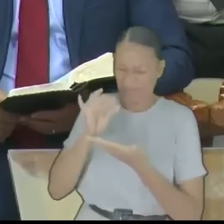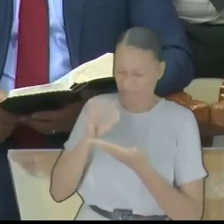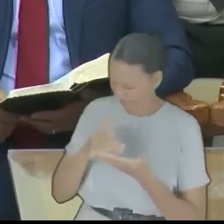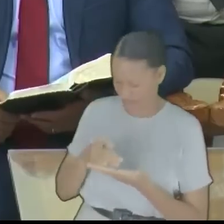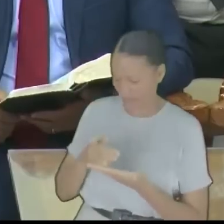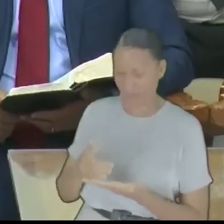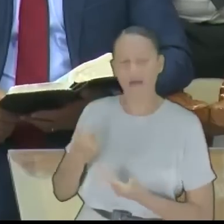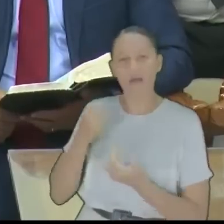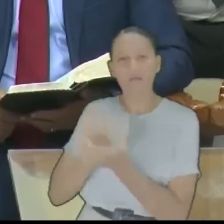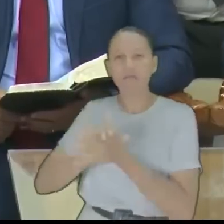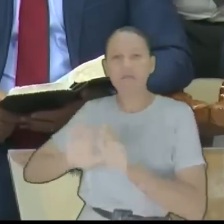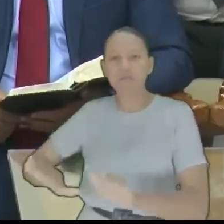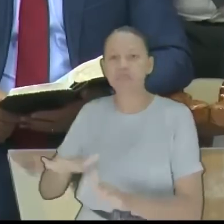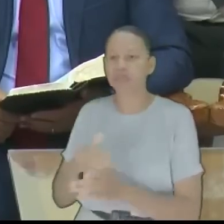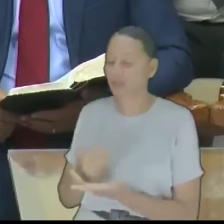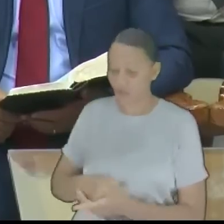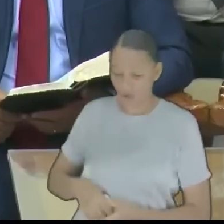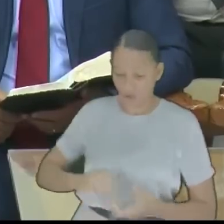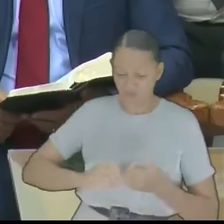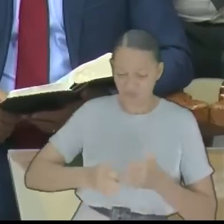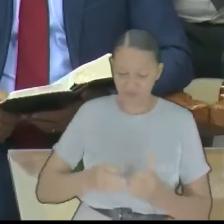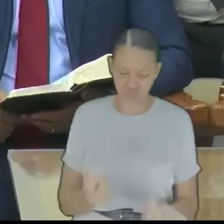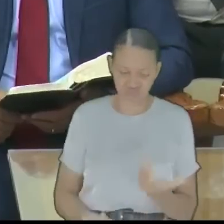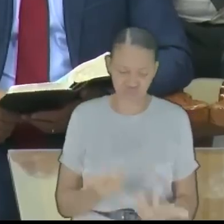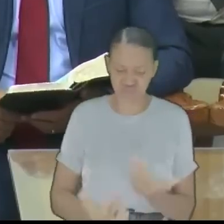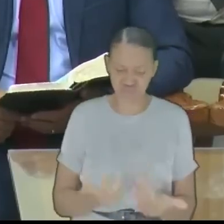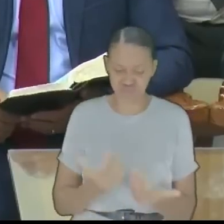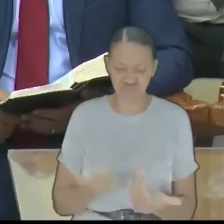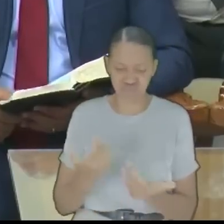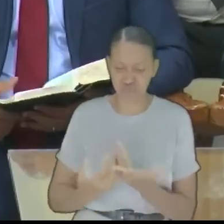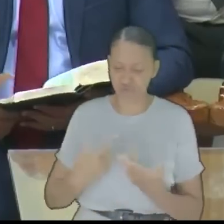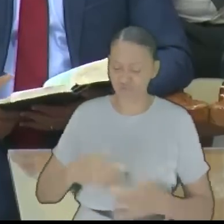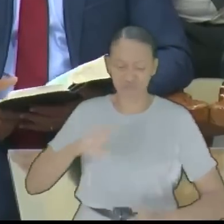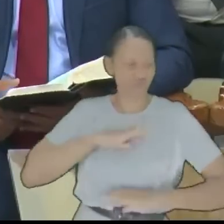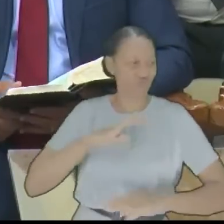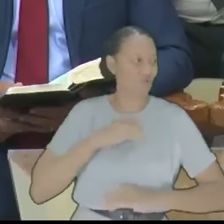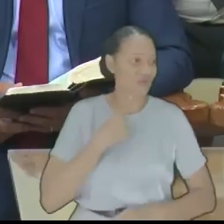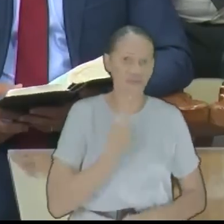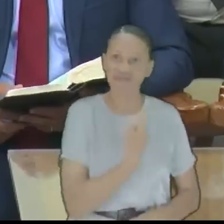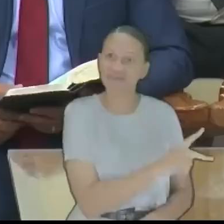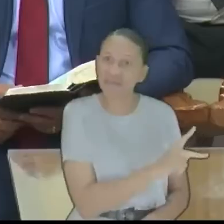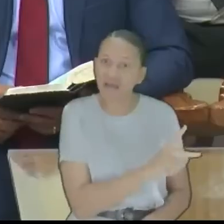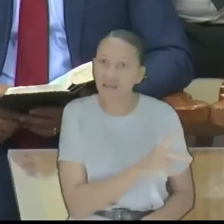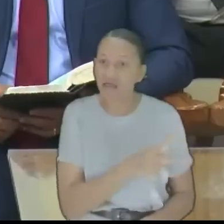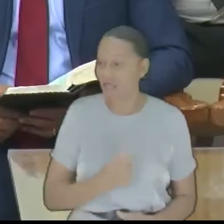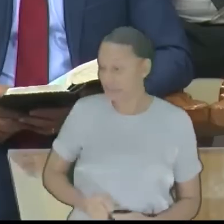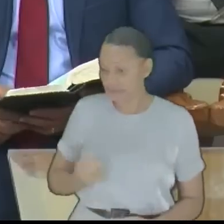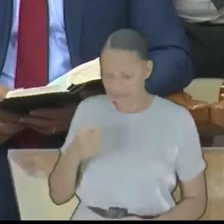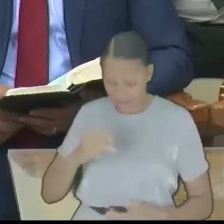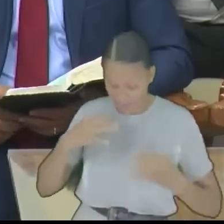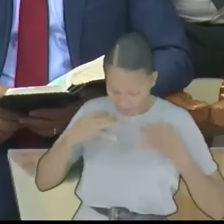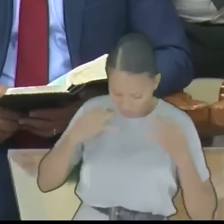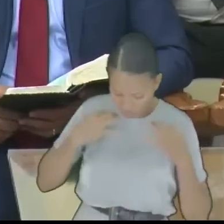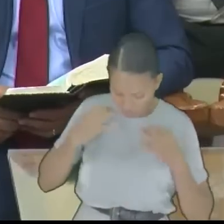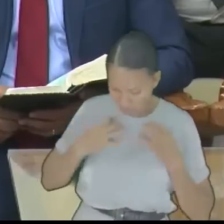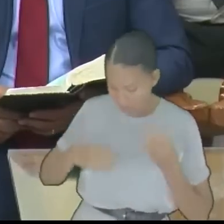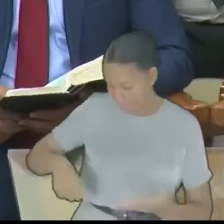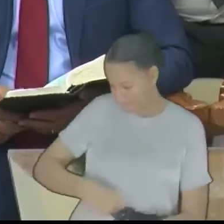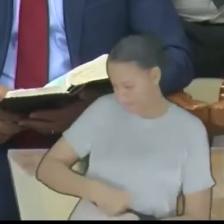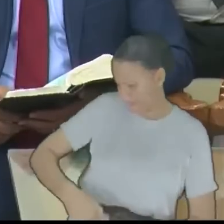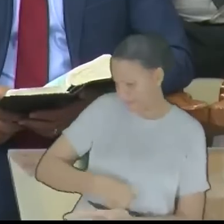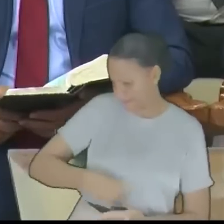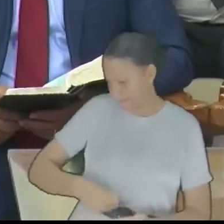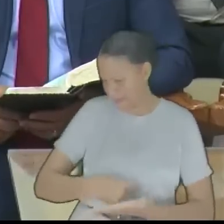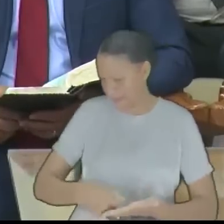jeito que ele quisesse, se o feijão não fosse cozinhado do jeito que ele queria, se a roupa não fosse